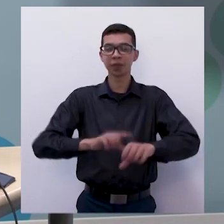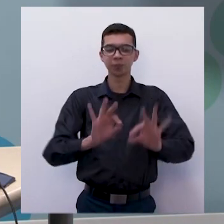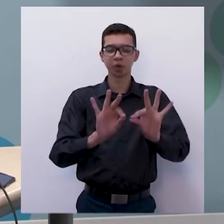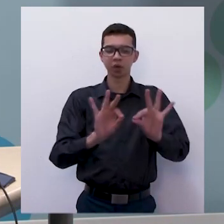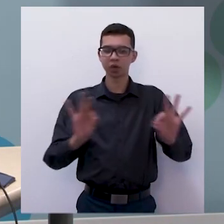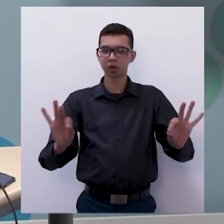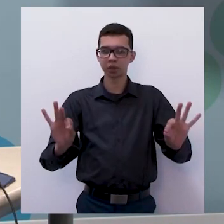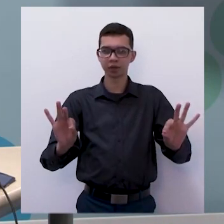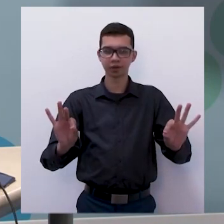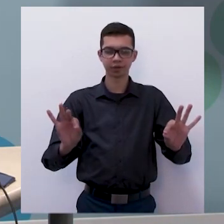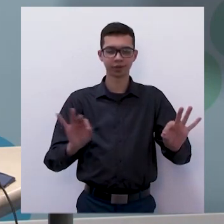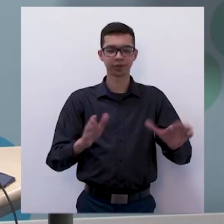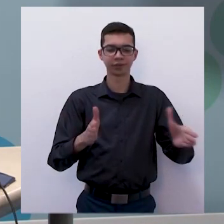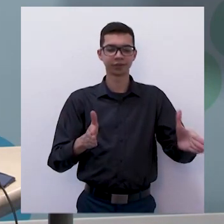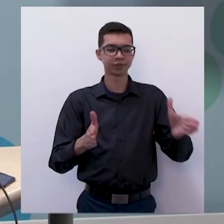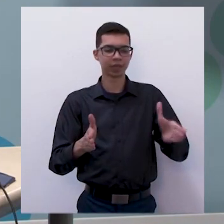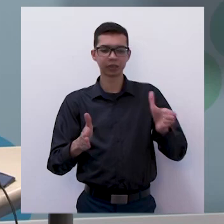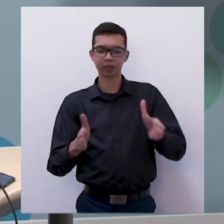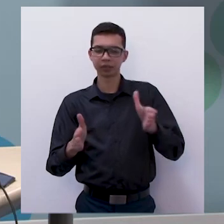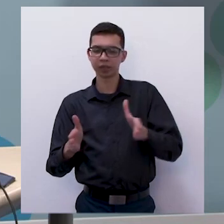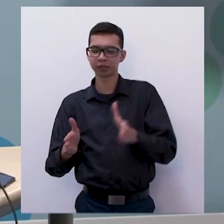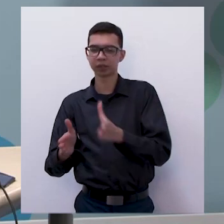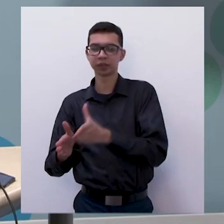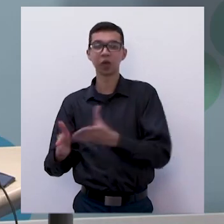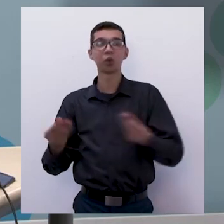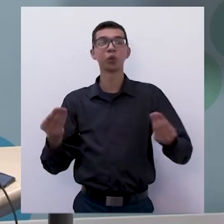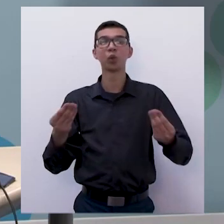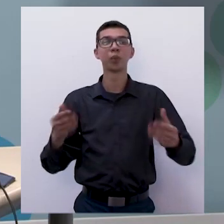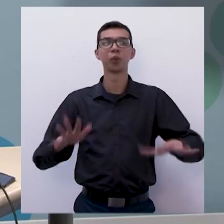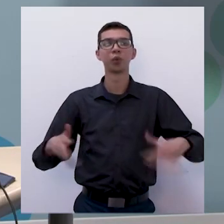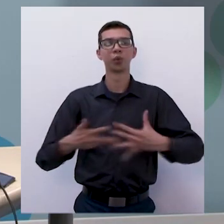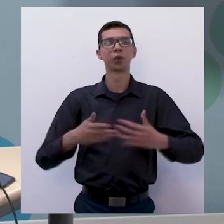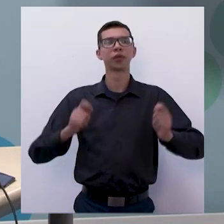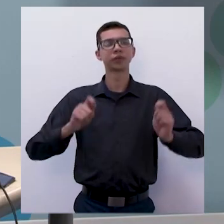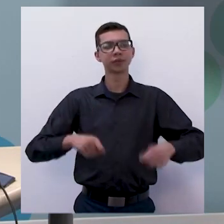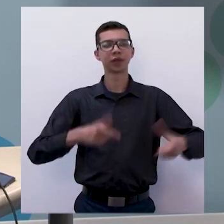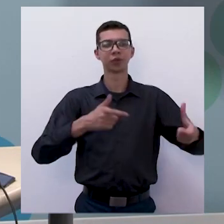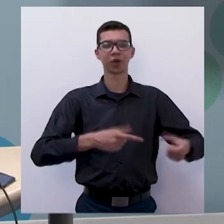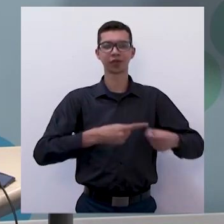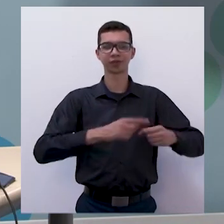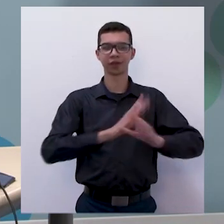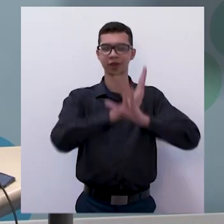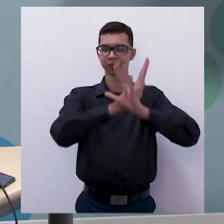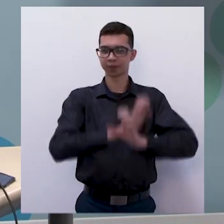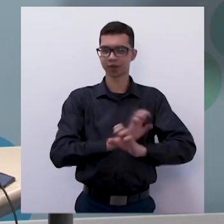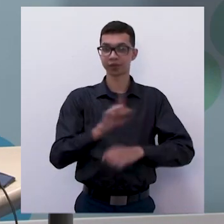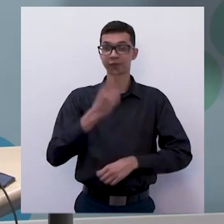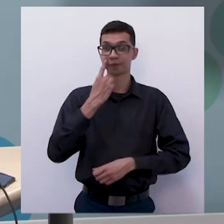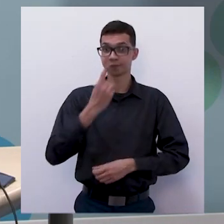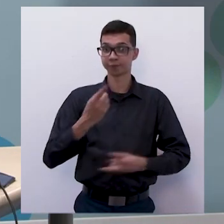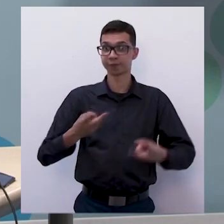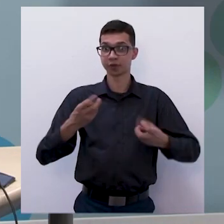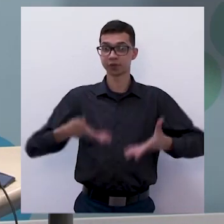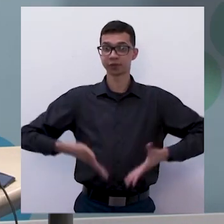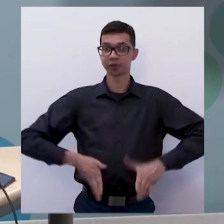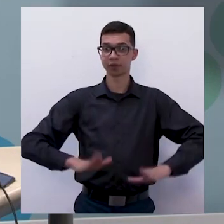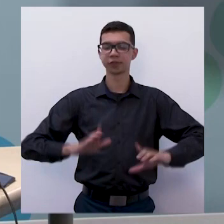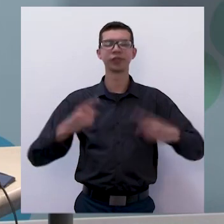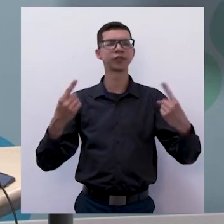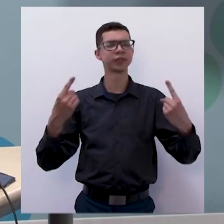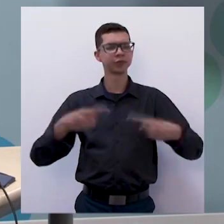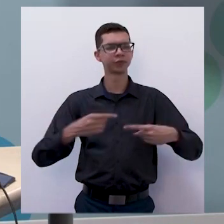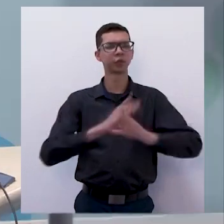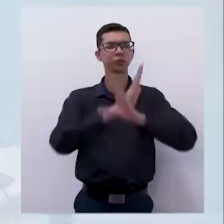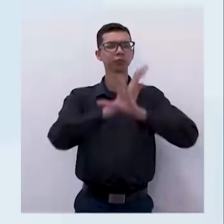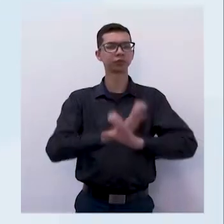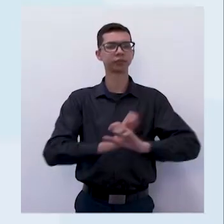se conquista a cidadania em Esparta? A gente vai ver que já ao nascer, o espartano já tem muitos desafios. Vamos